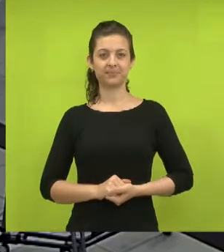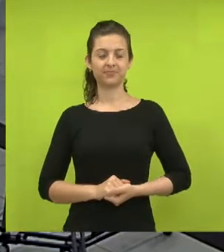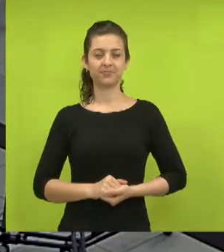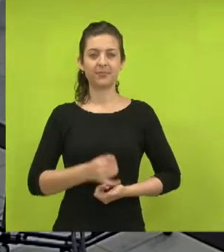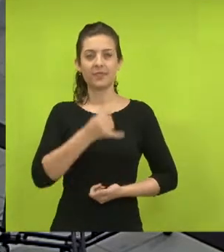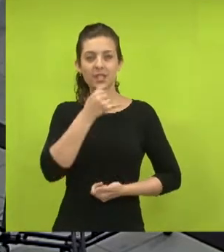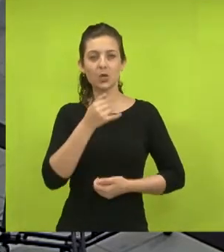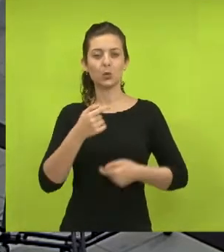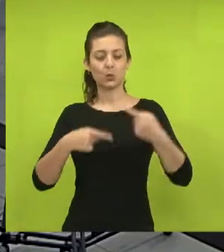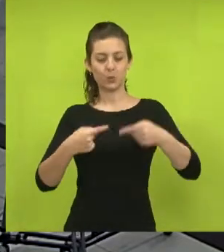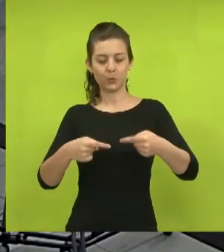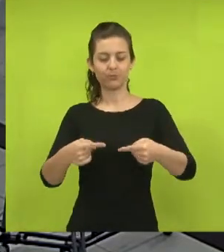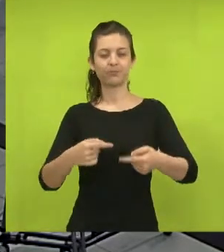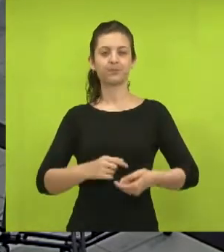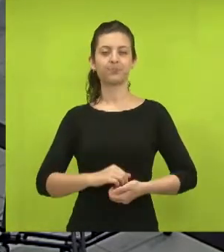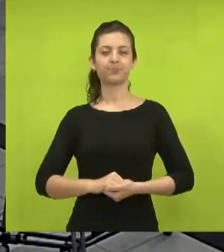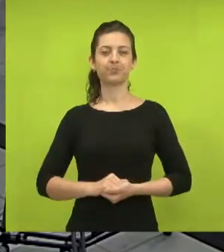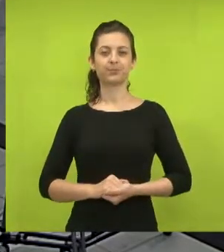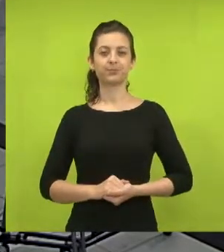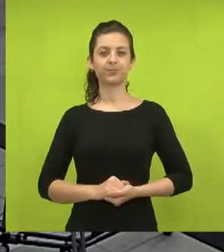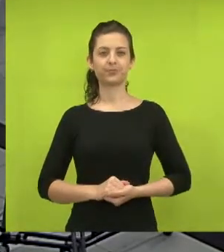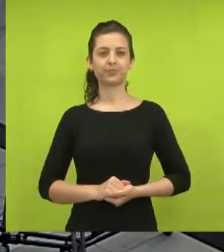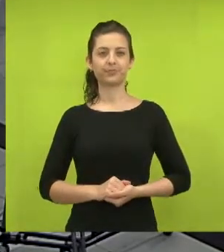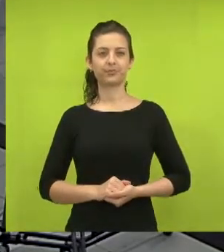O projeto continua em discussão.